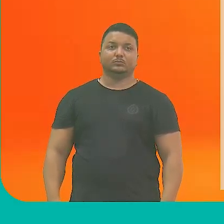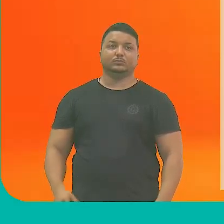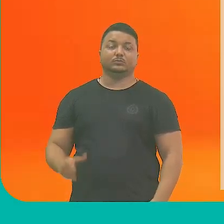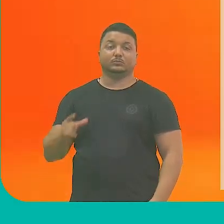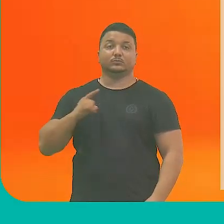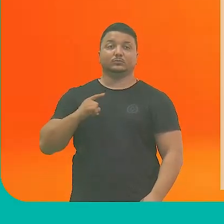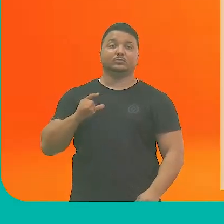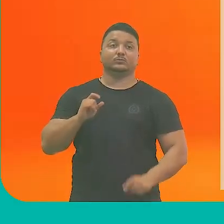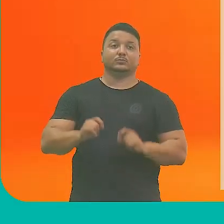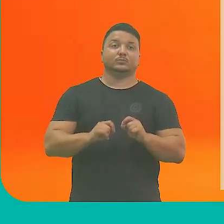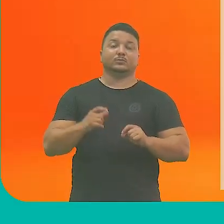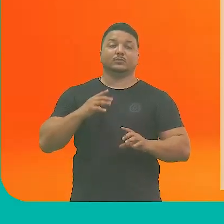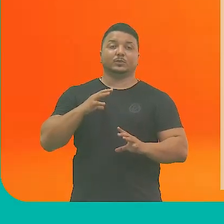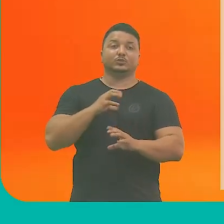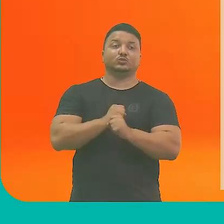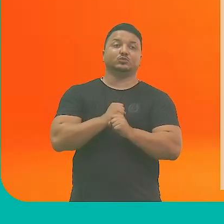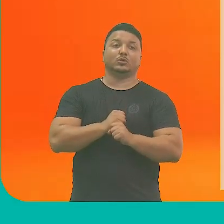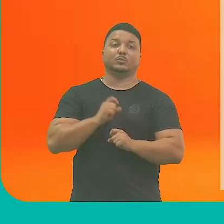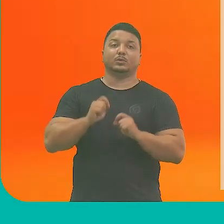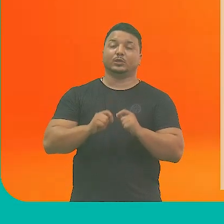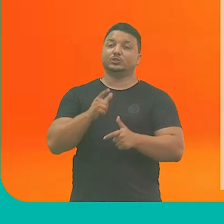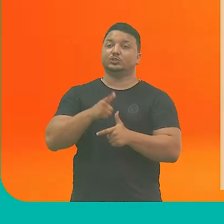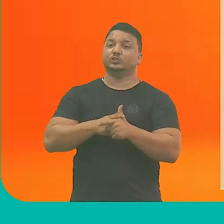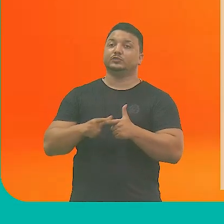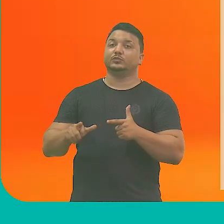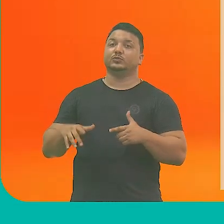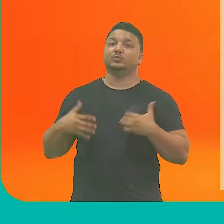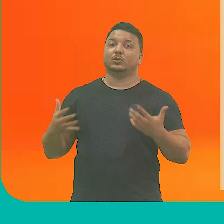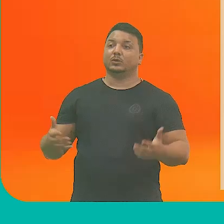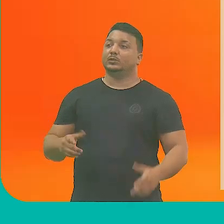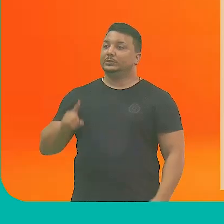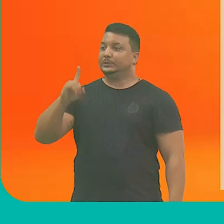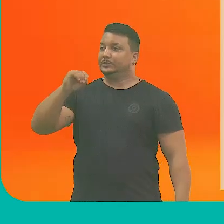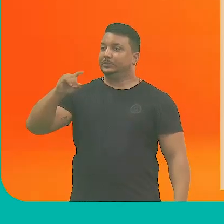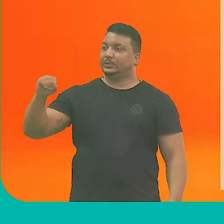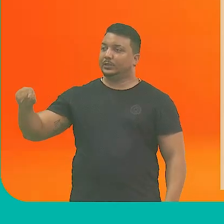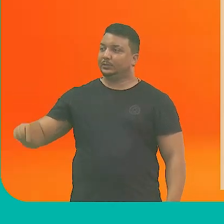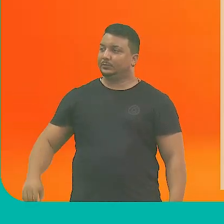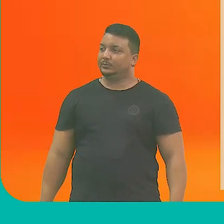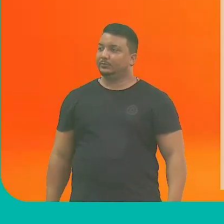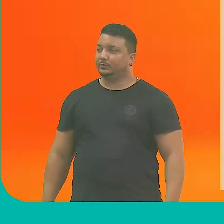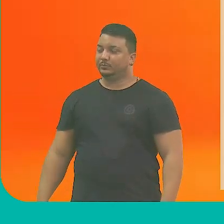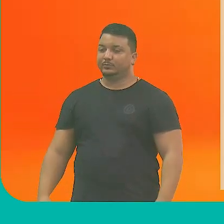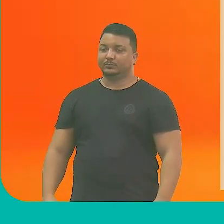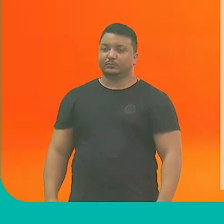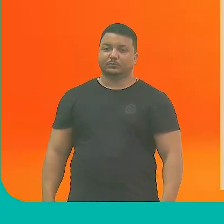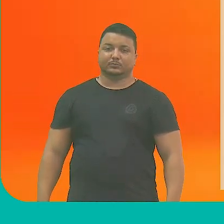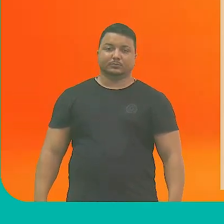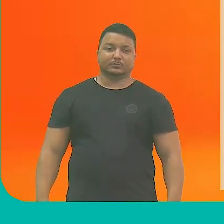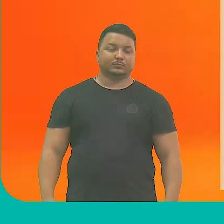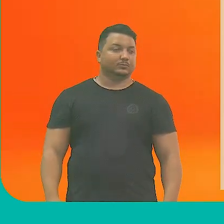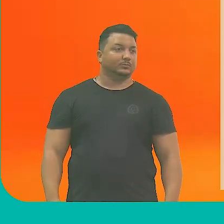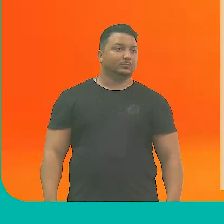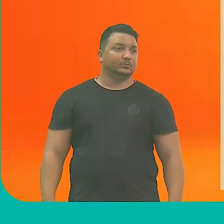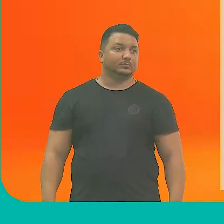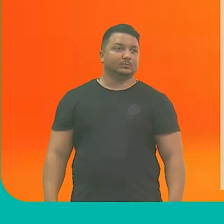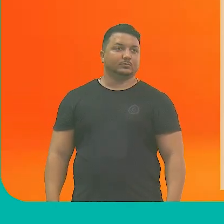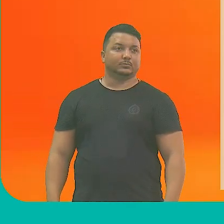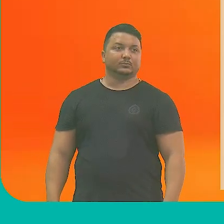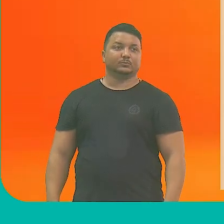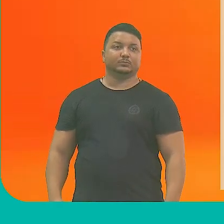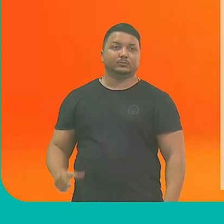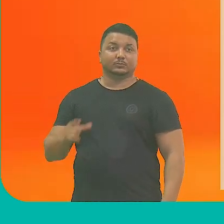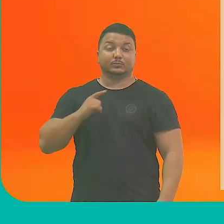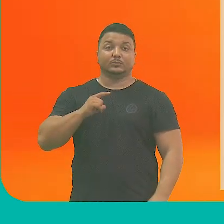Vou fazer essa soma e dividir por 100. Tá? Aí, ó, o que é que a gente